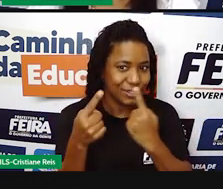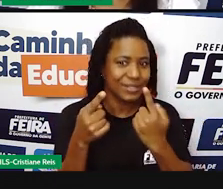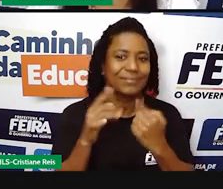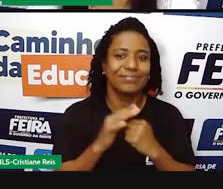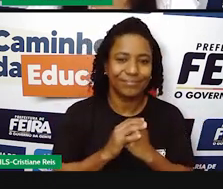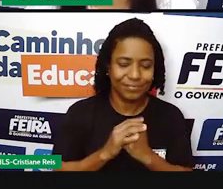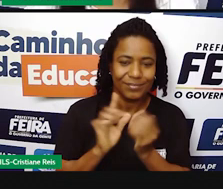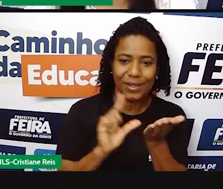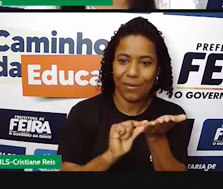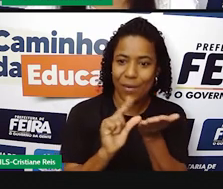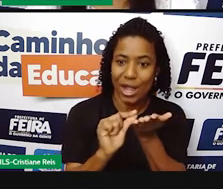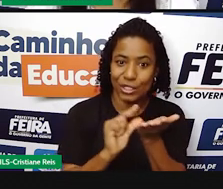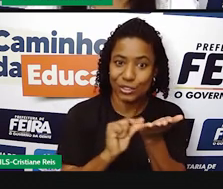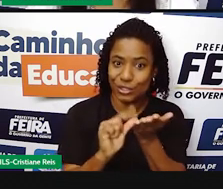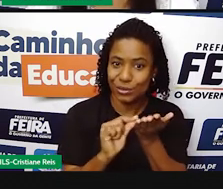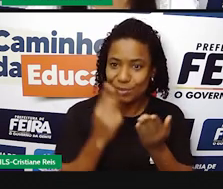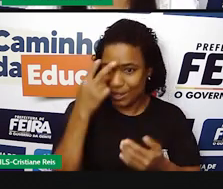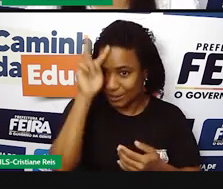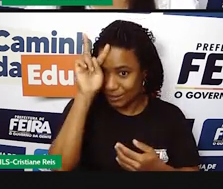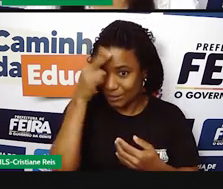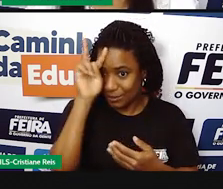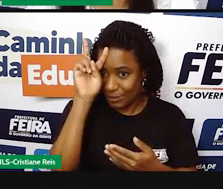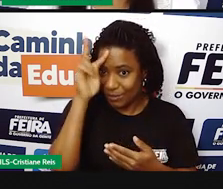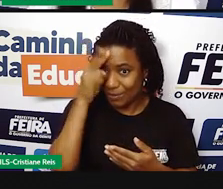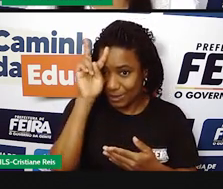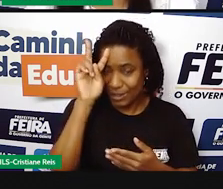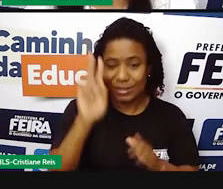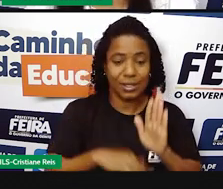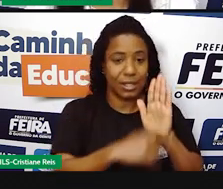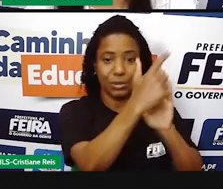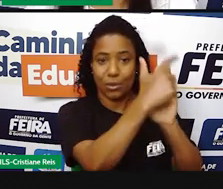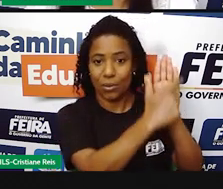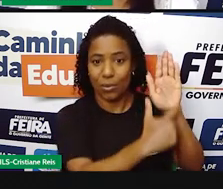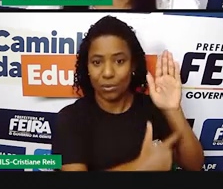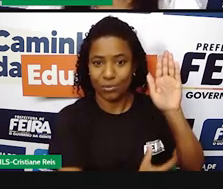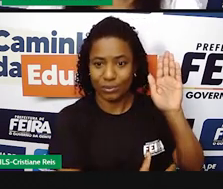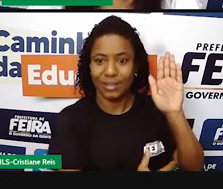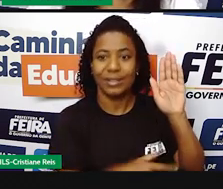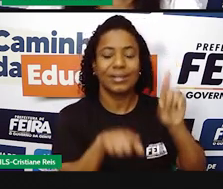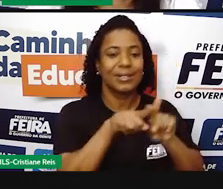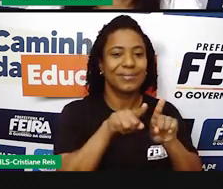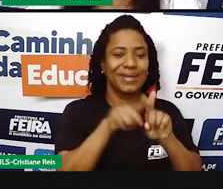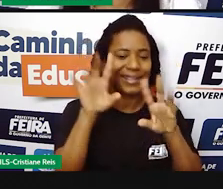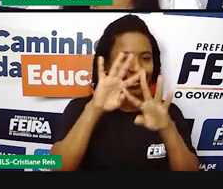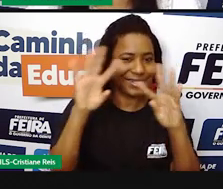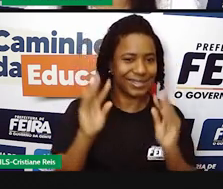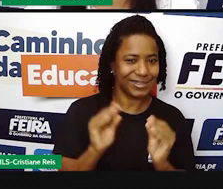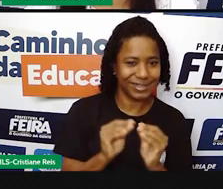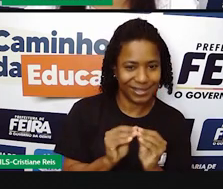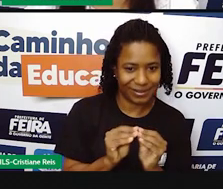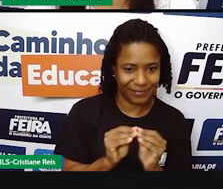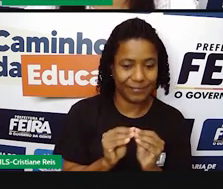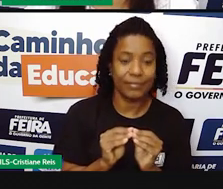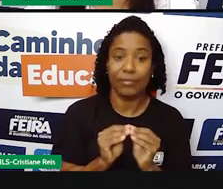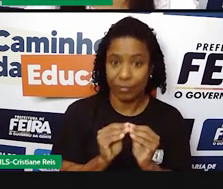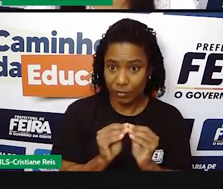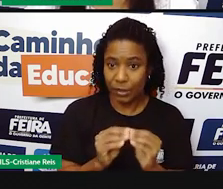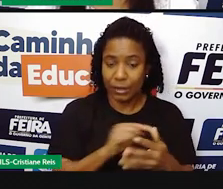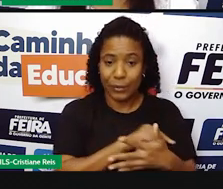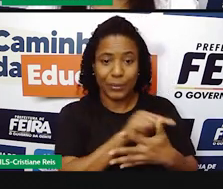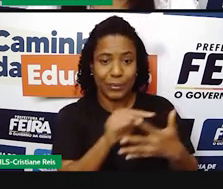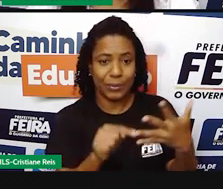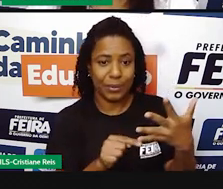os artigos, as crônicas, as colunas, e também as resenhas. A gente já estudou um pouquinho aí